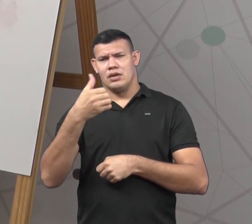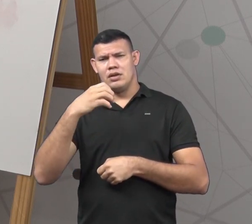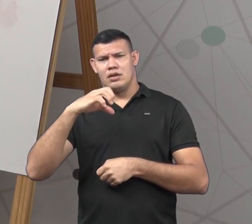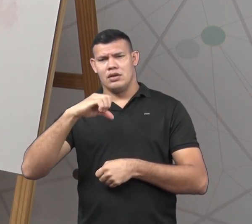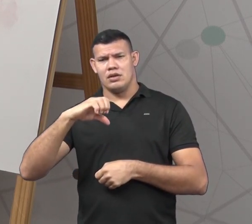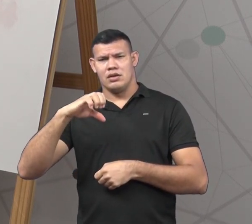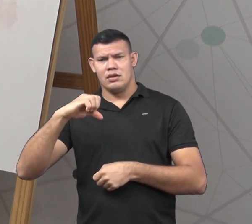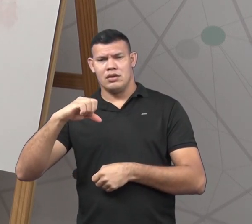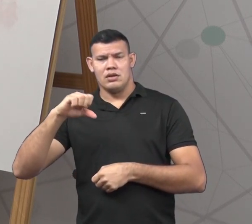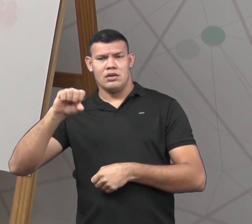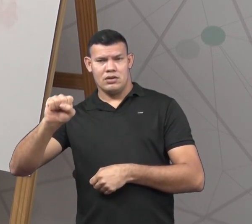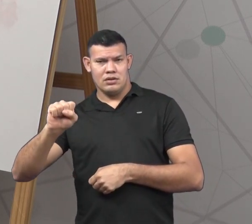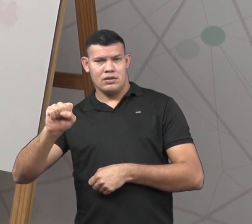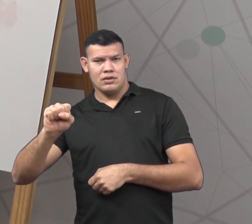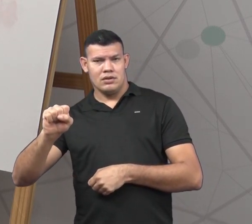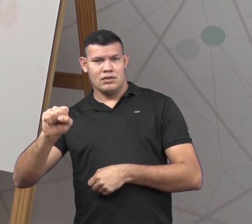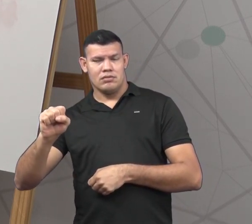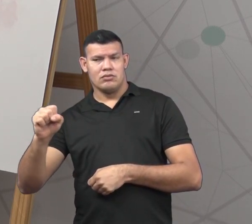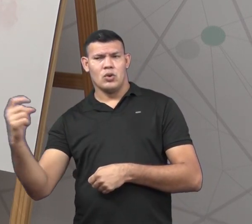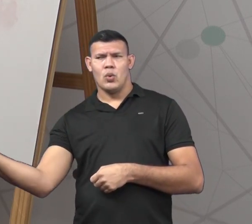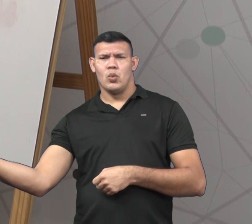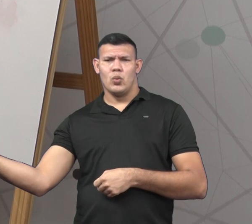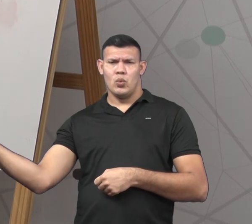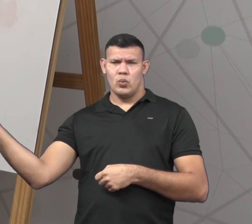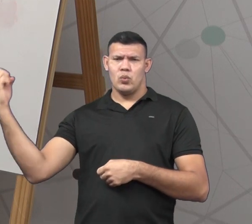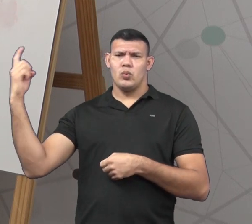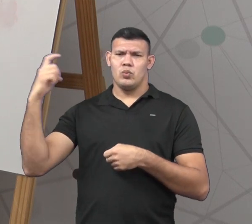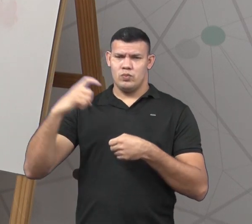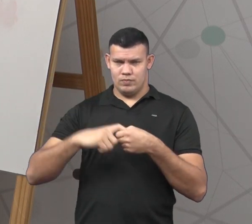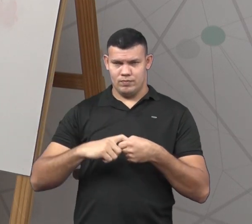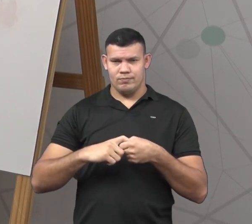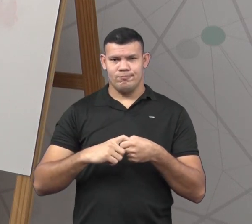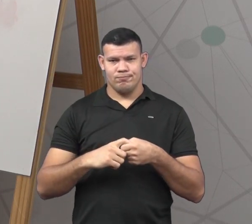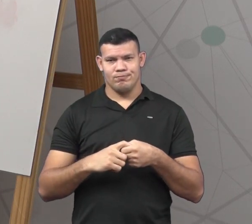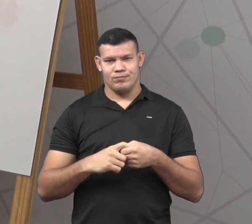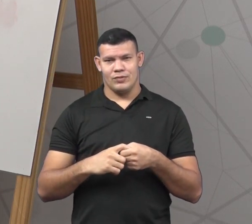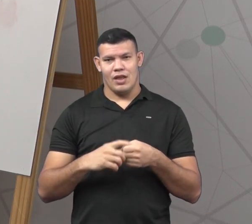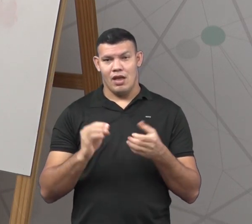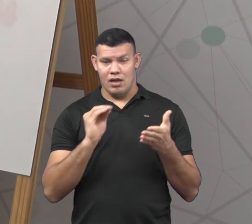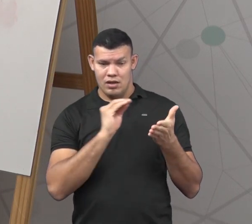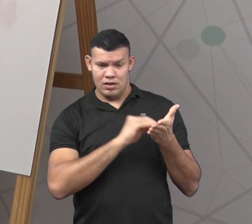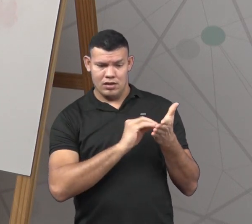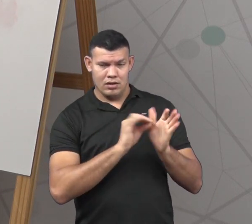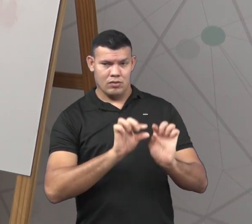1998, mais ou menos, eu cheguei aqui com a minha família. E aí eu vou colocar de novo.